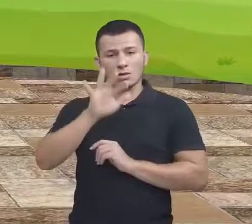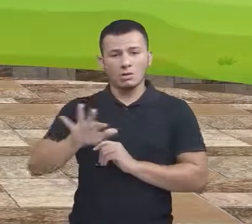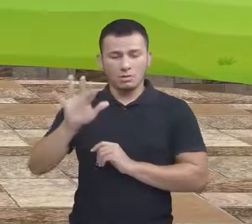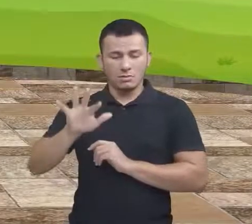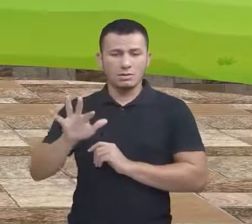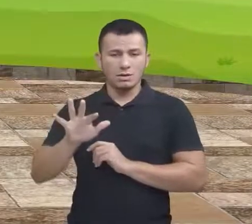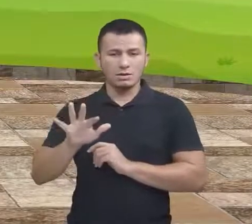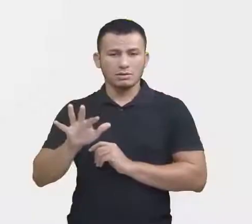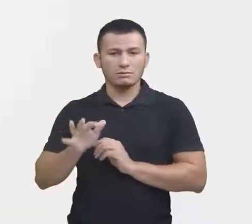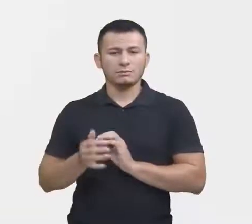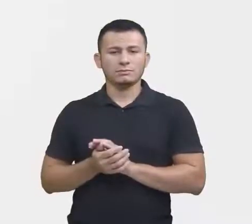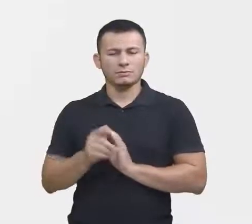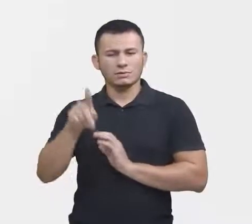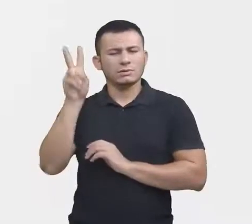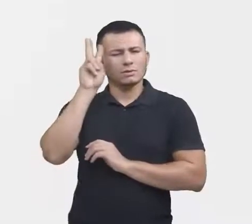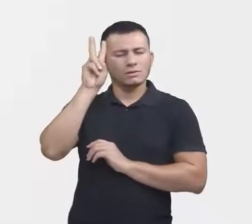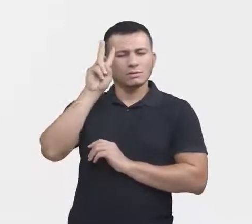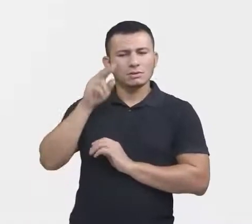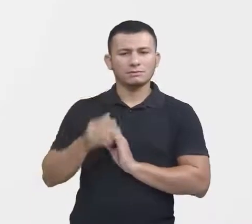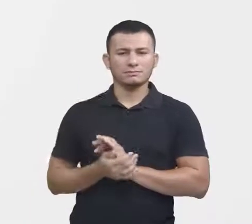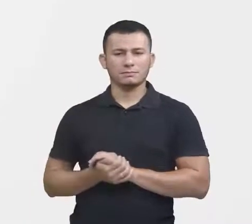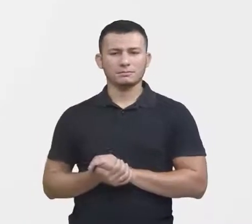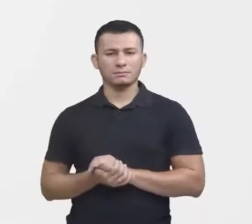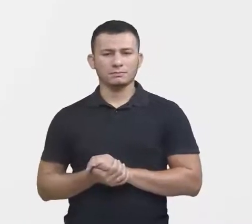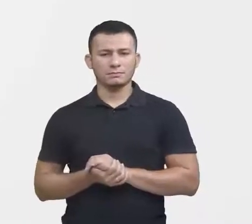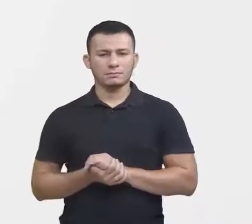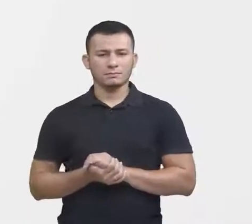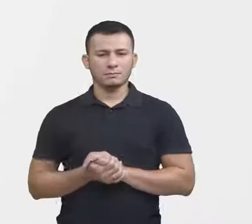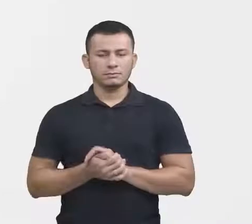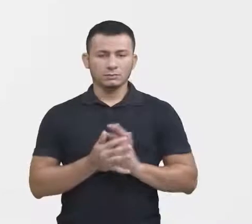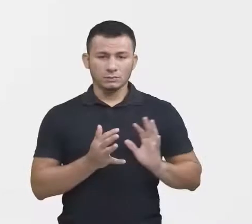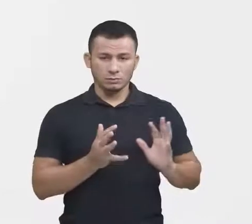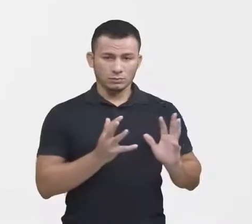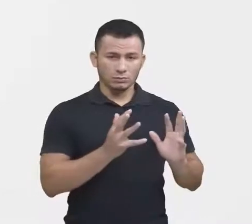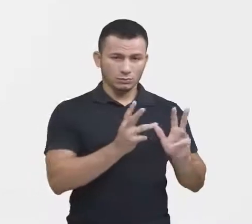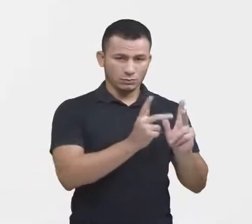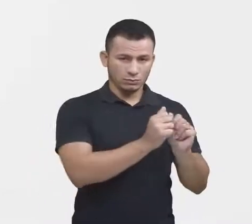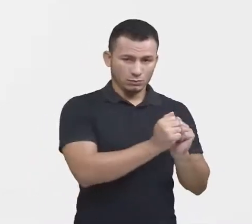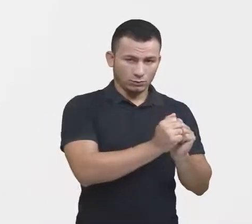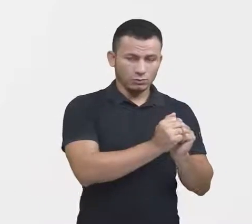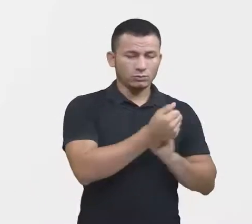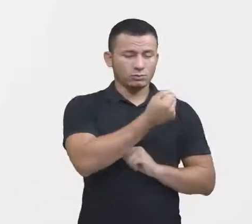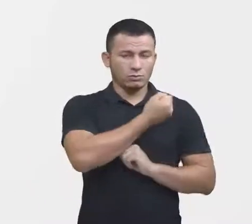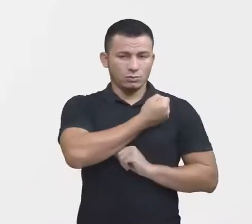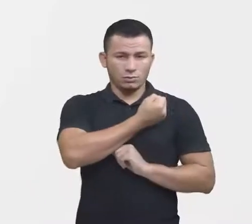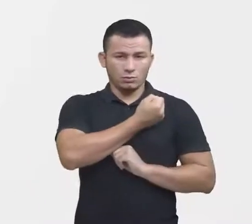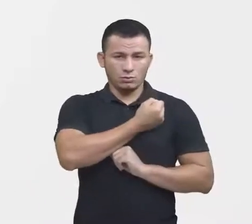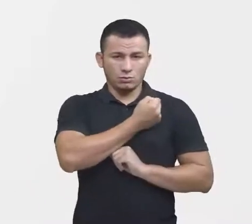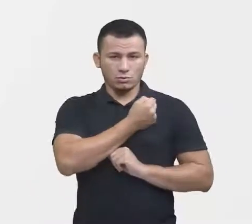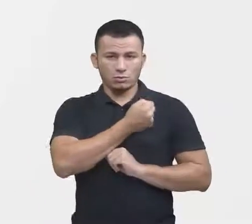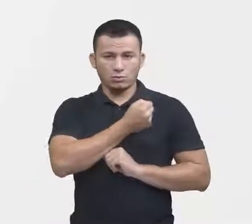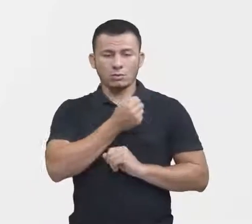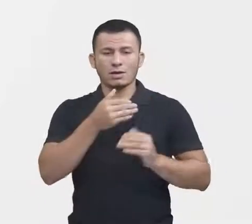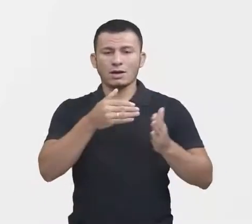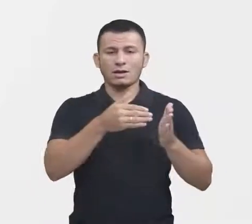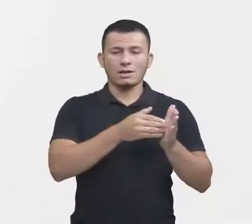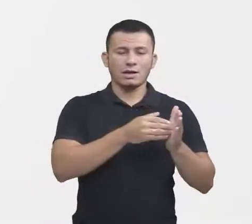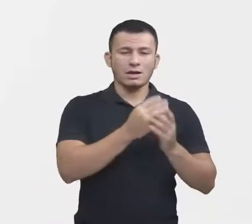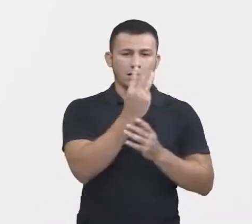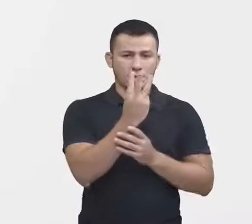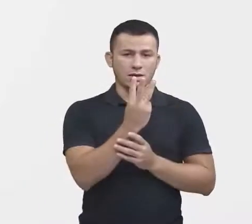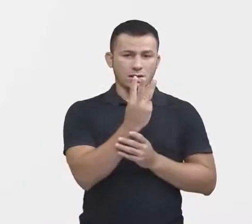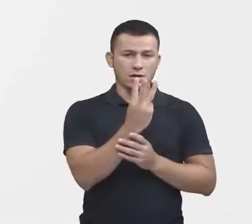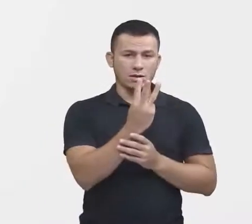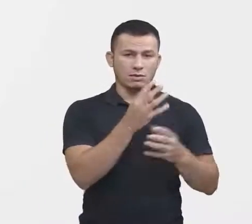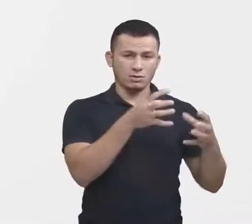carteirinhas vamos ver com por números naturais até três ordens